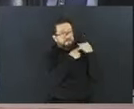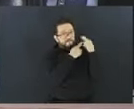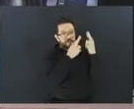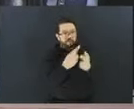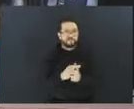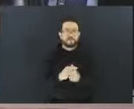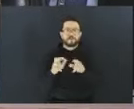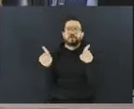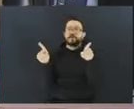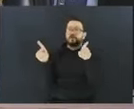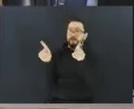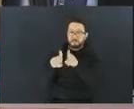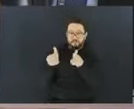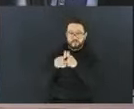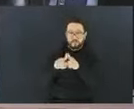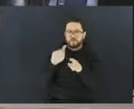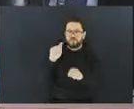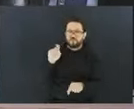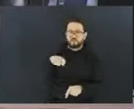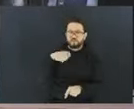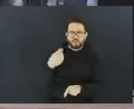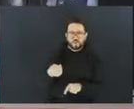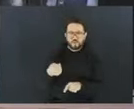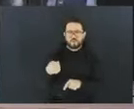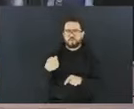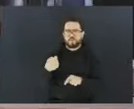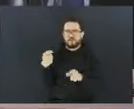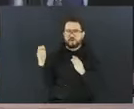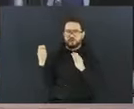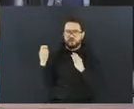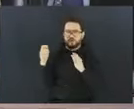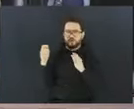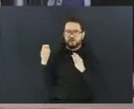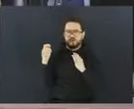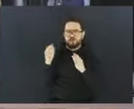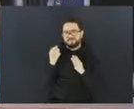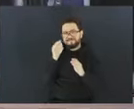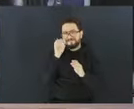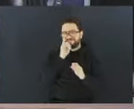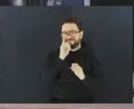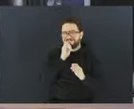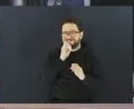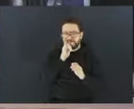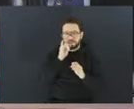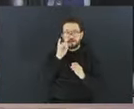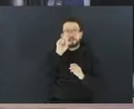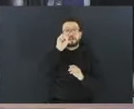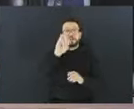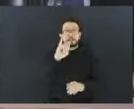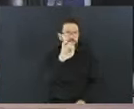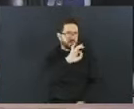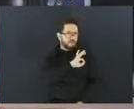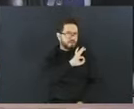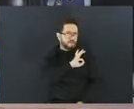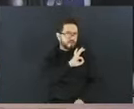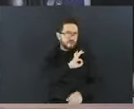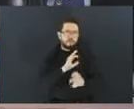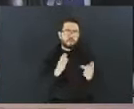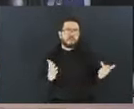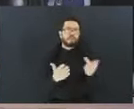da proximidade, né, da cultura de que o policial, se fizer algo errado, o policial prende, da